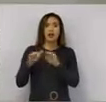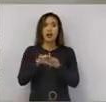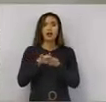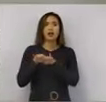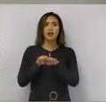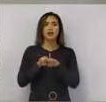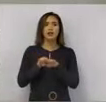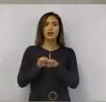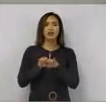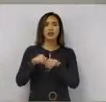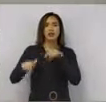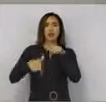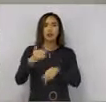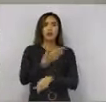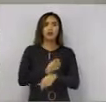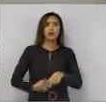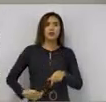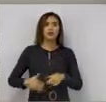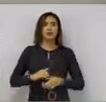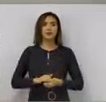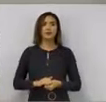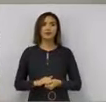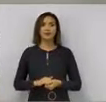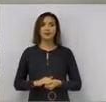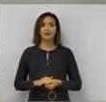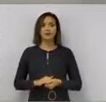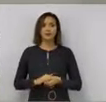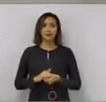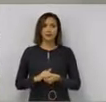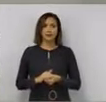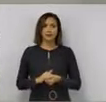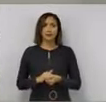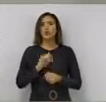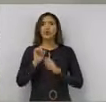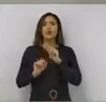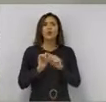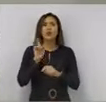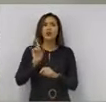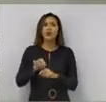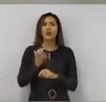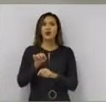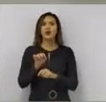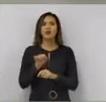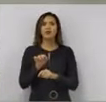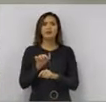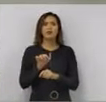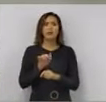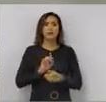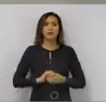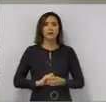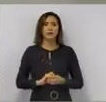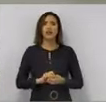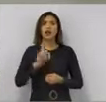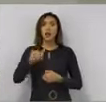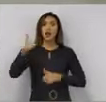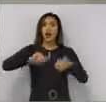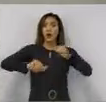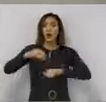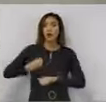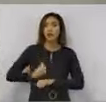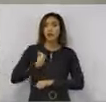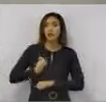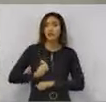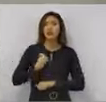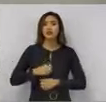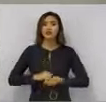tá? Que é denominada crescimento inteligente. O que é esse crescimento inteligente? É a qualidade de vida